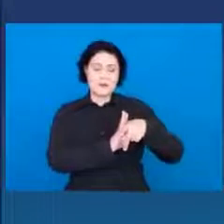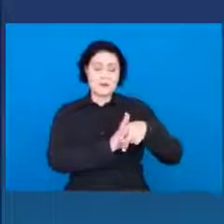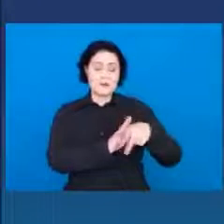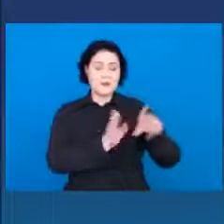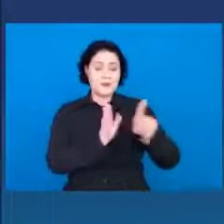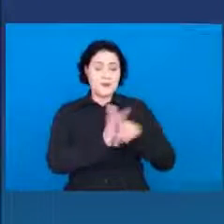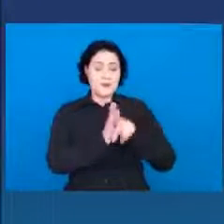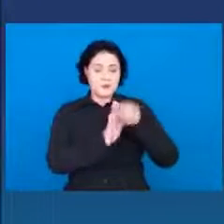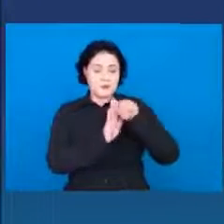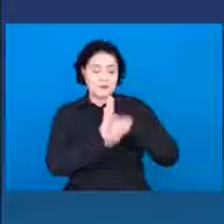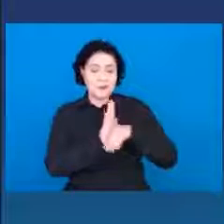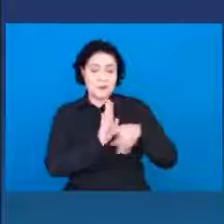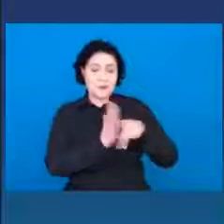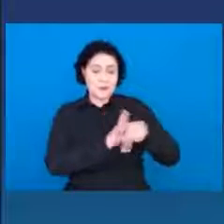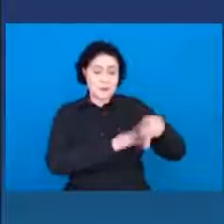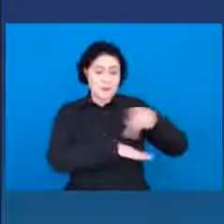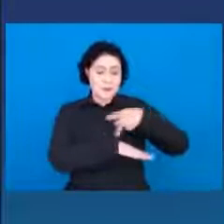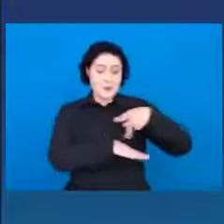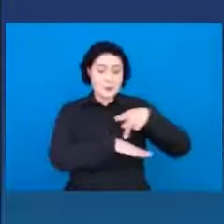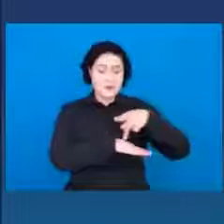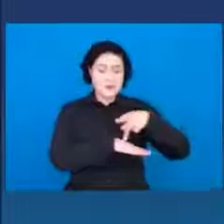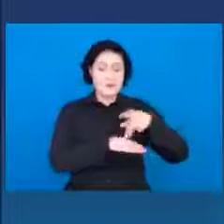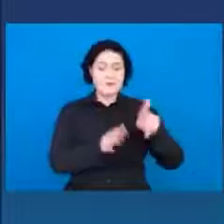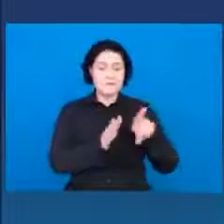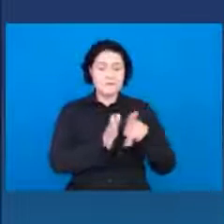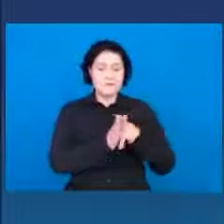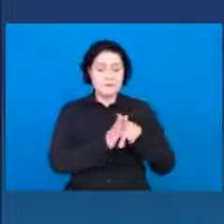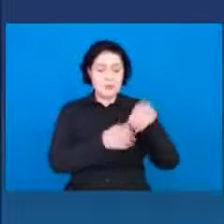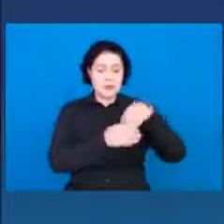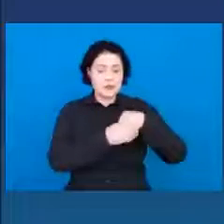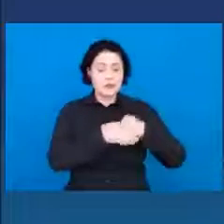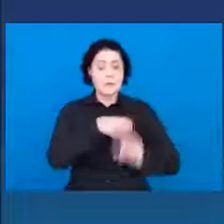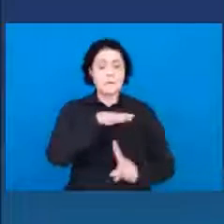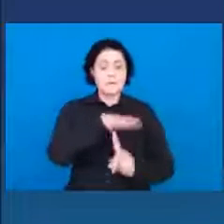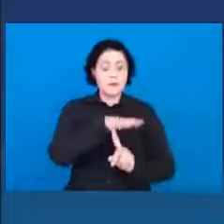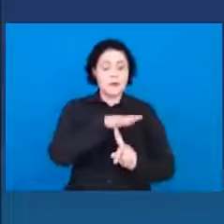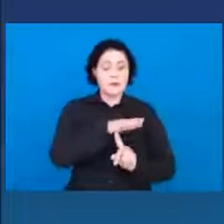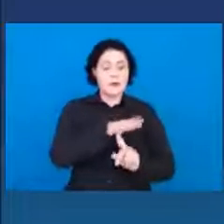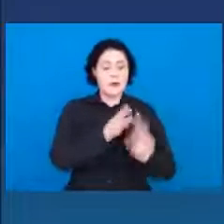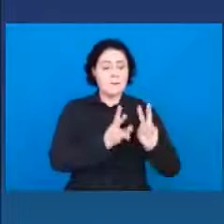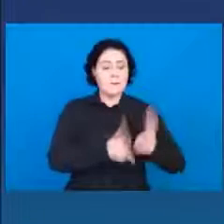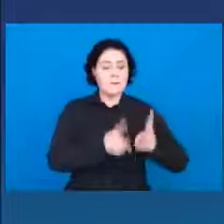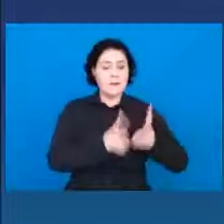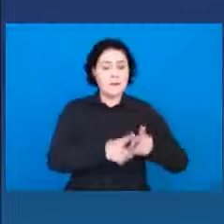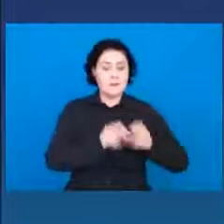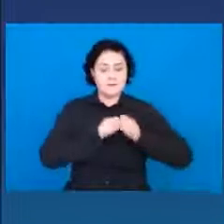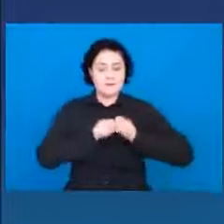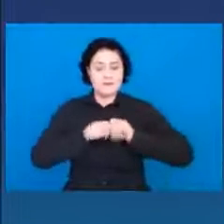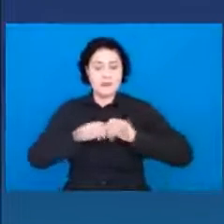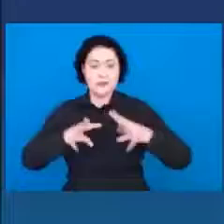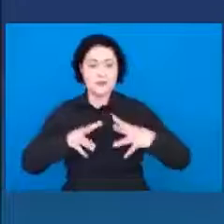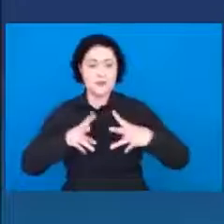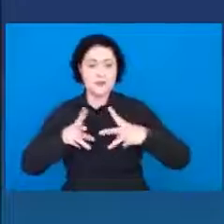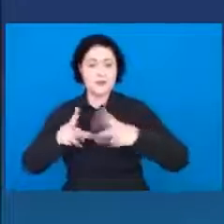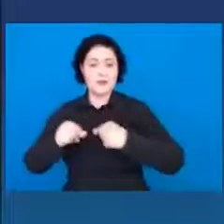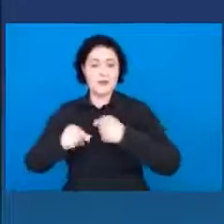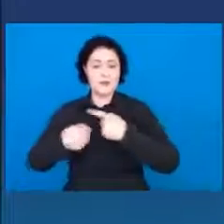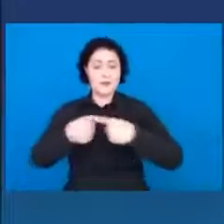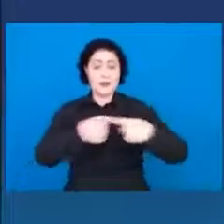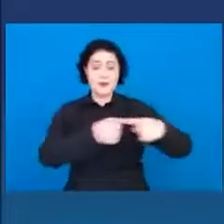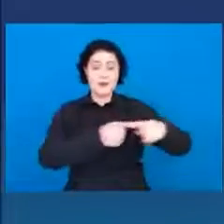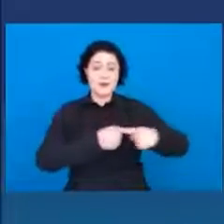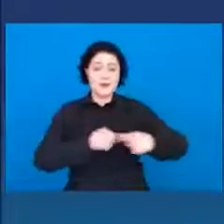programa veiculado na capital Paranaense berço do programa sejam mesmo veiculado em todas as demais